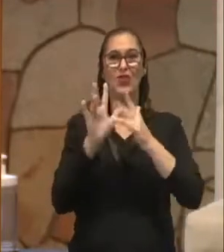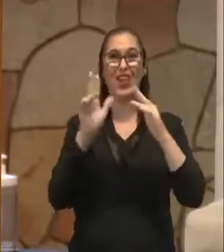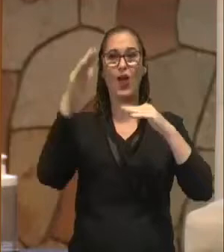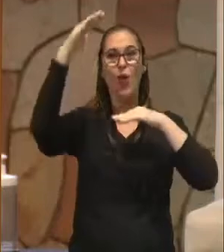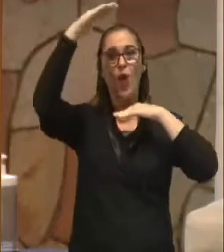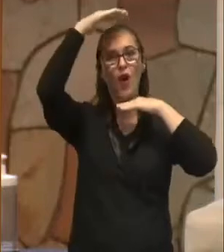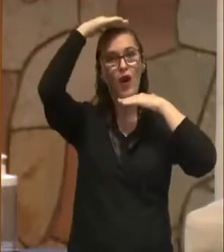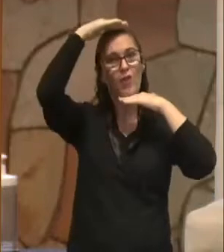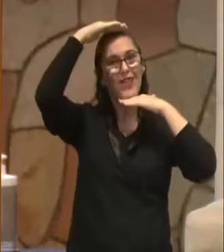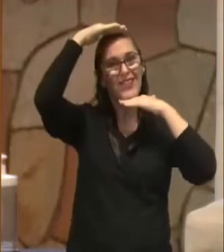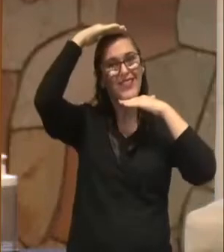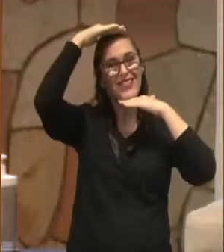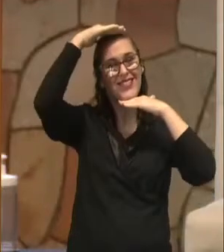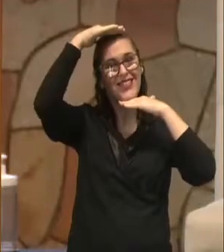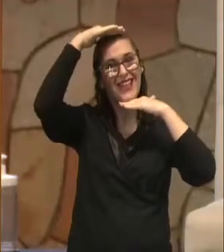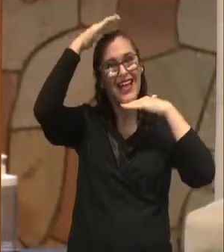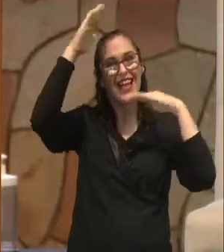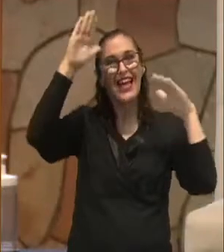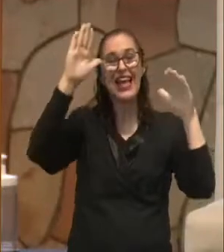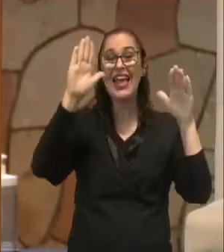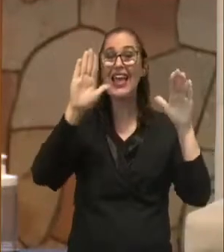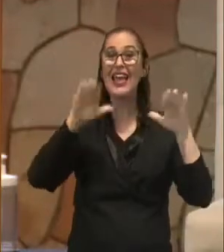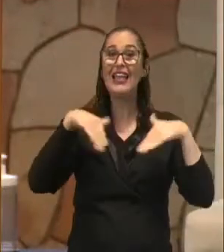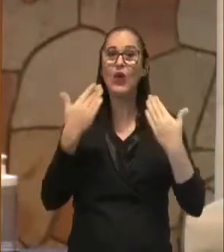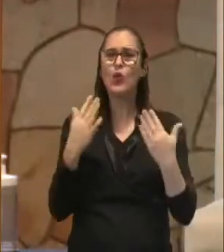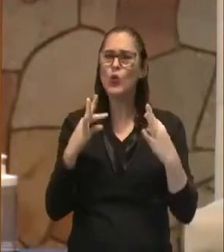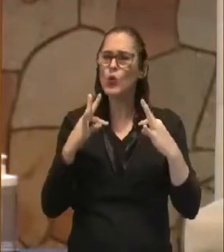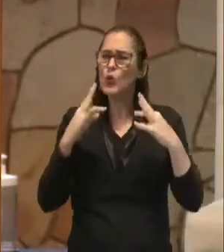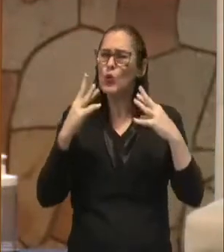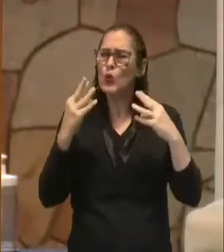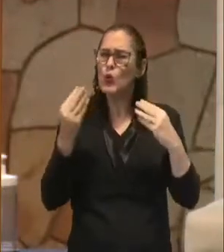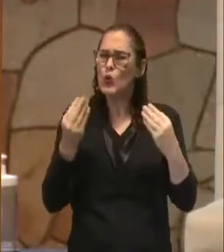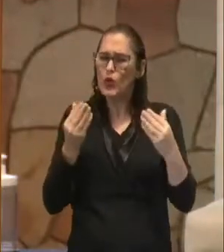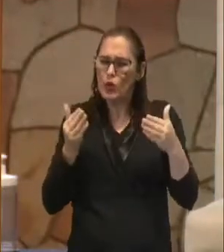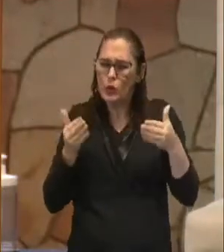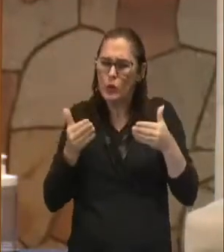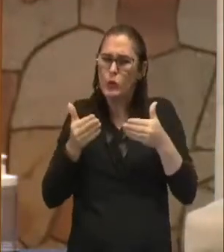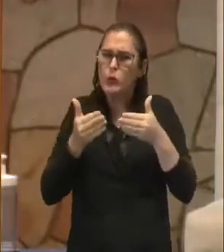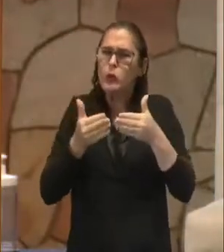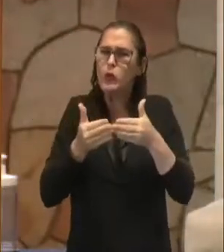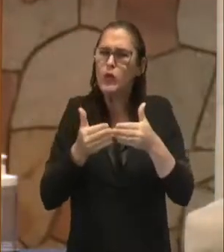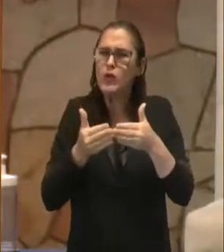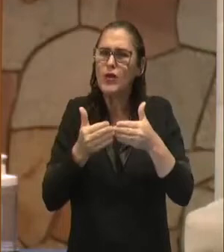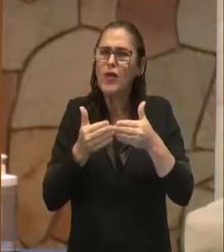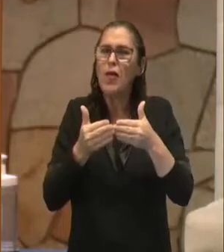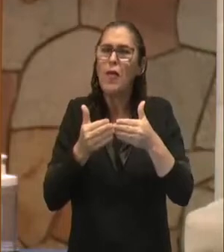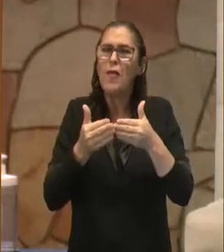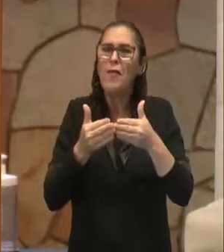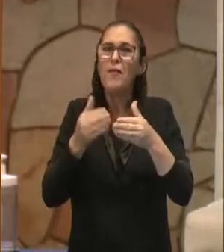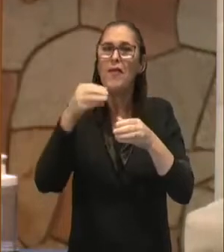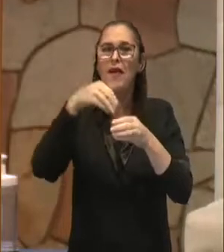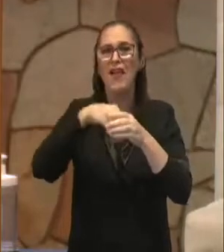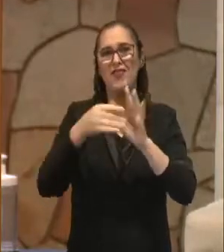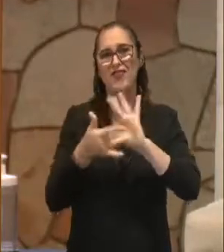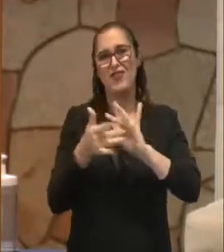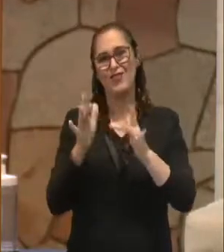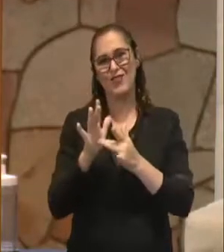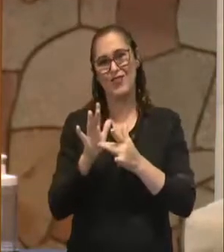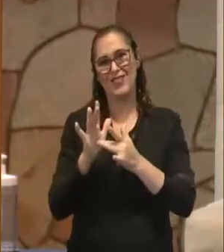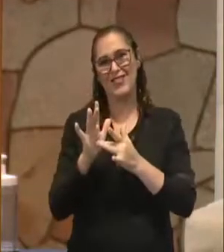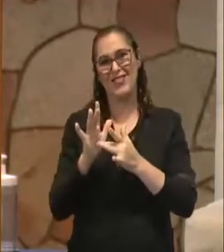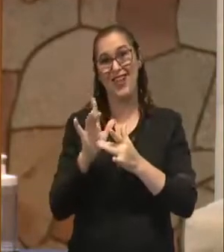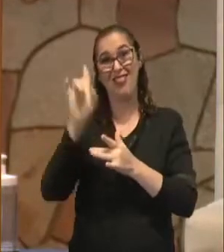Nele todas as coisas convergiram. Ele entregou a Jesus todas as coisas. Então,